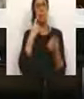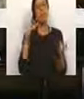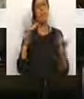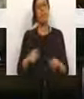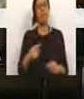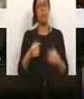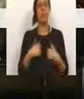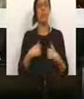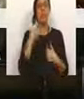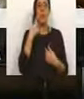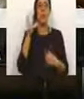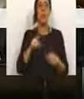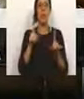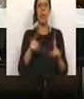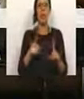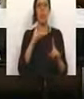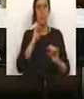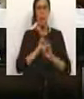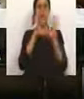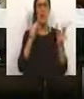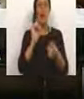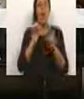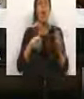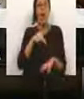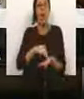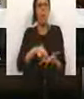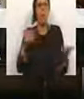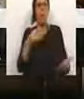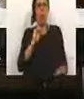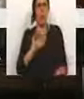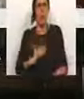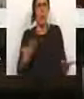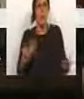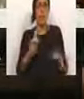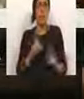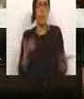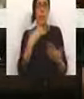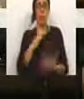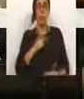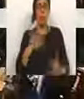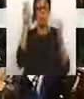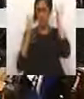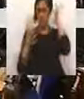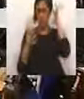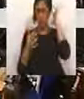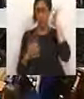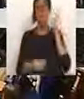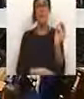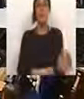vez, eu tinha de repetir isto e deixar claro qual é a posição do PSD. Muito obrigada, Sr. Presidente.